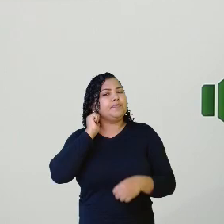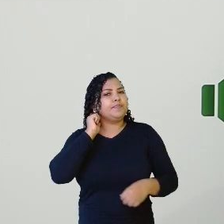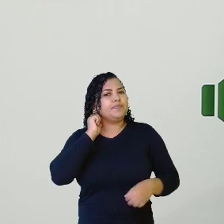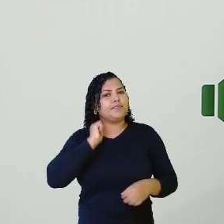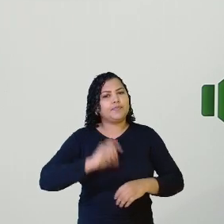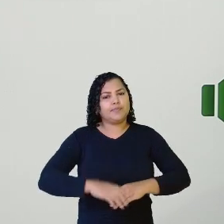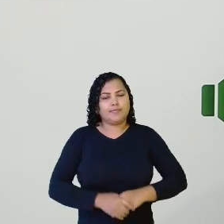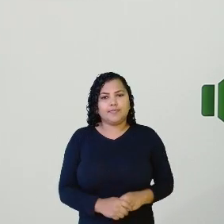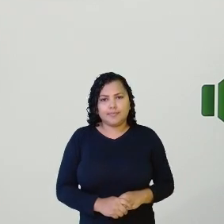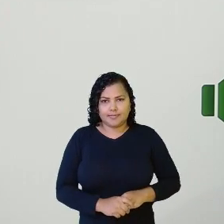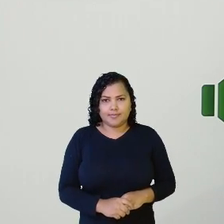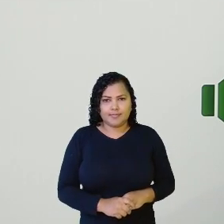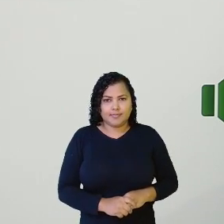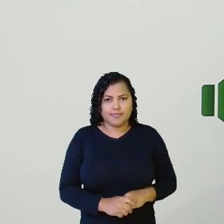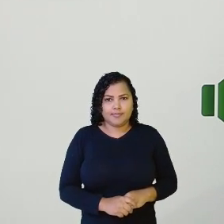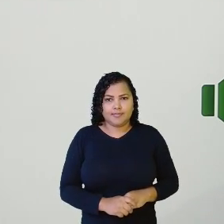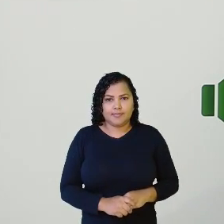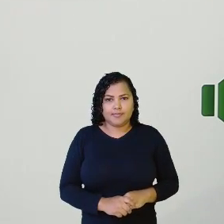certo?